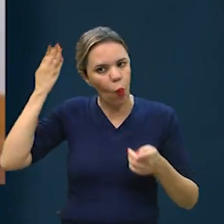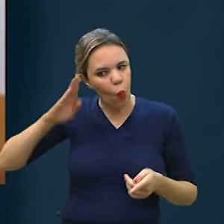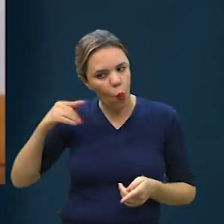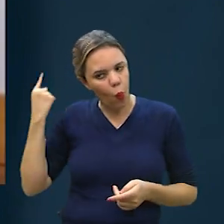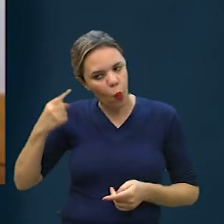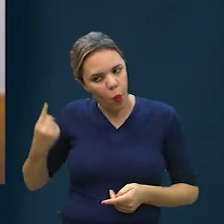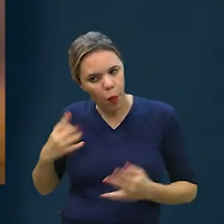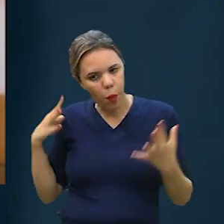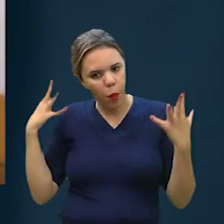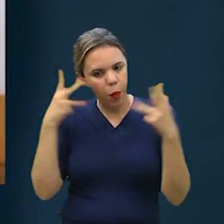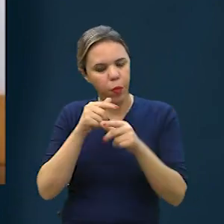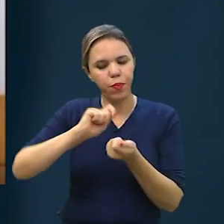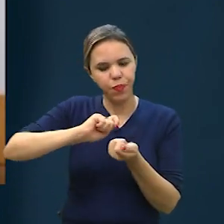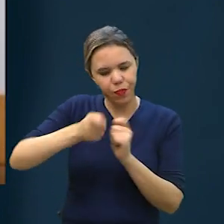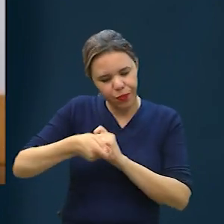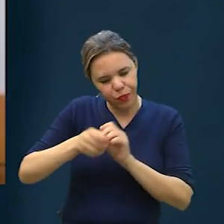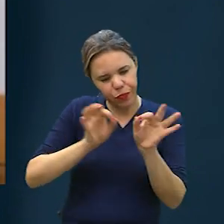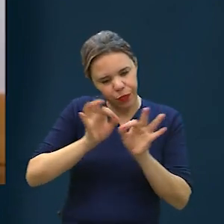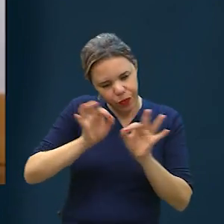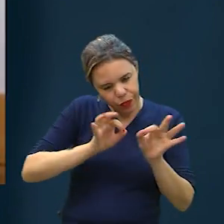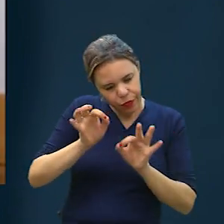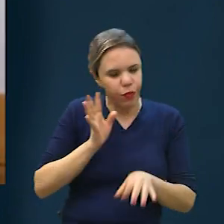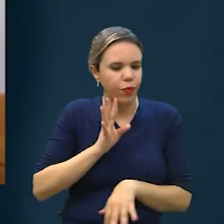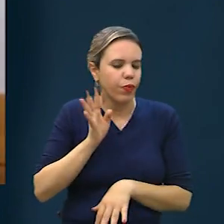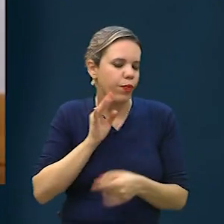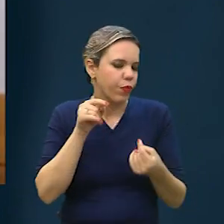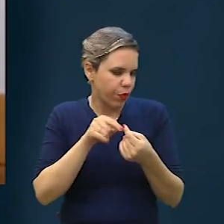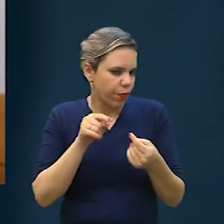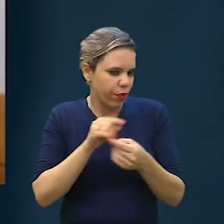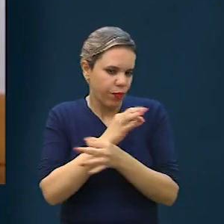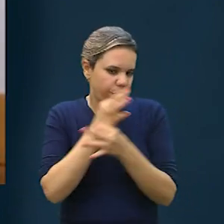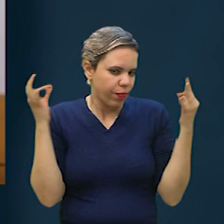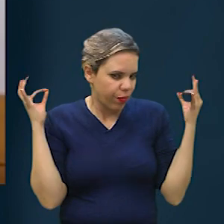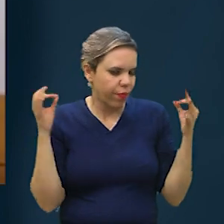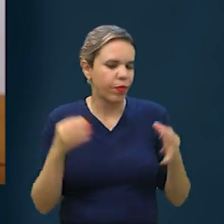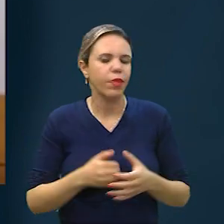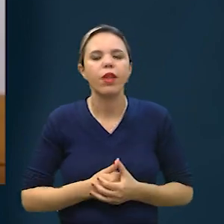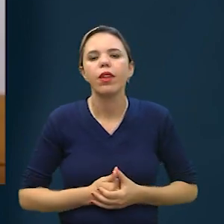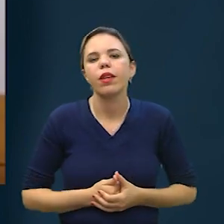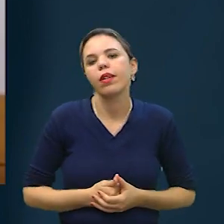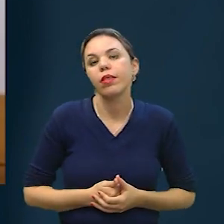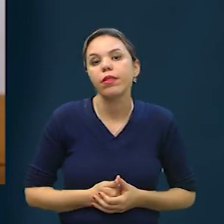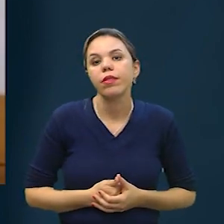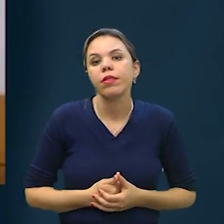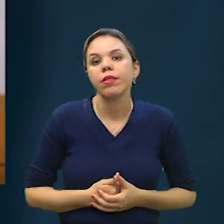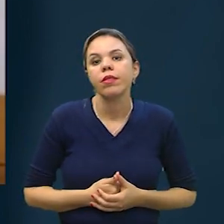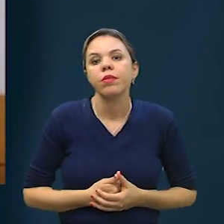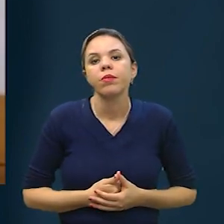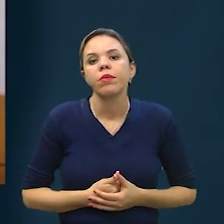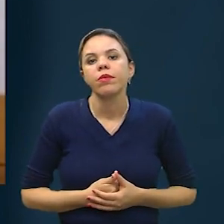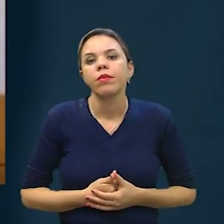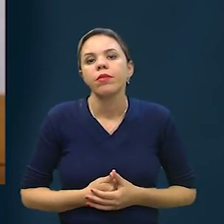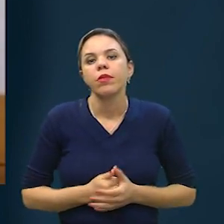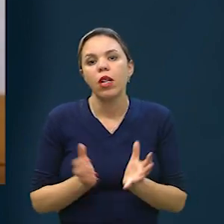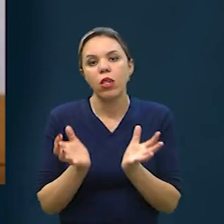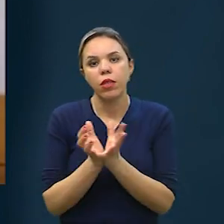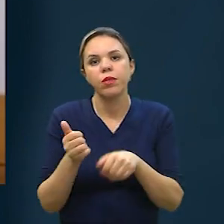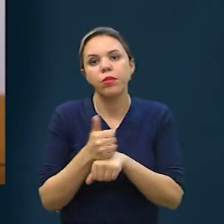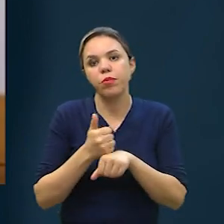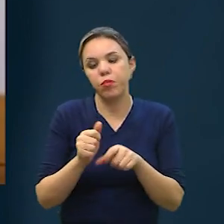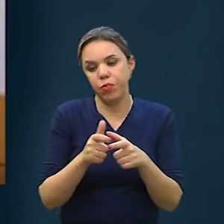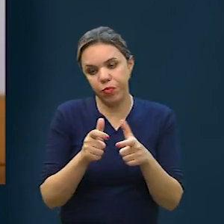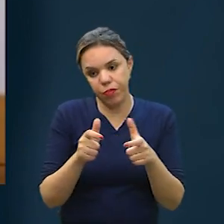ondulado, o cacheado, é só dar aquela estilizada legal no cabelo que fica show de bola. E aí, a